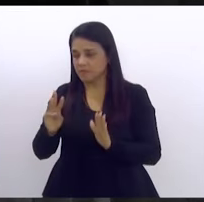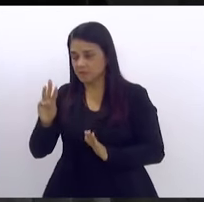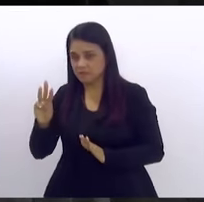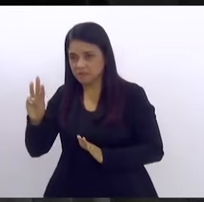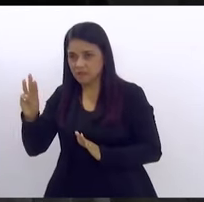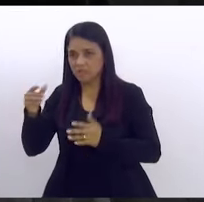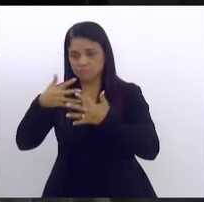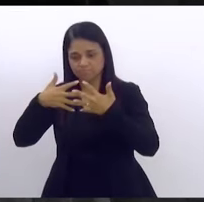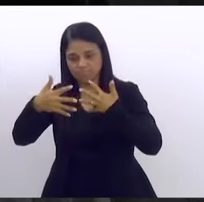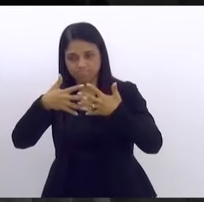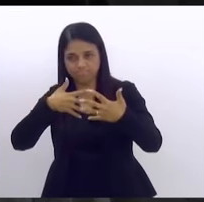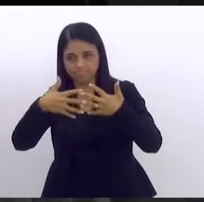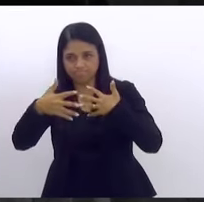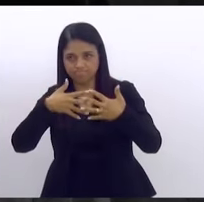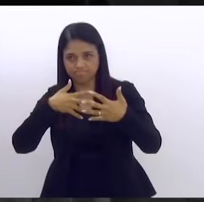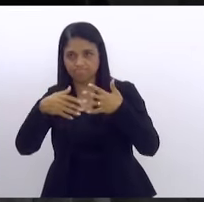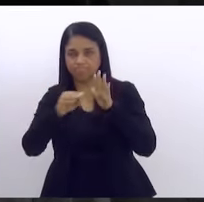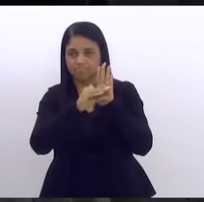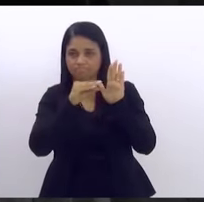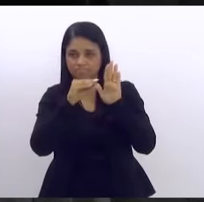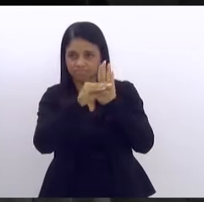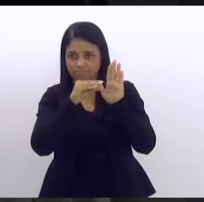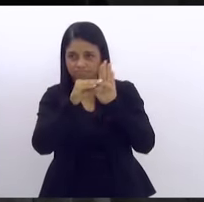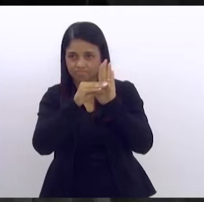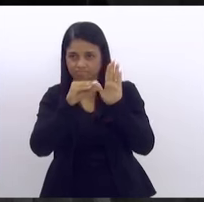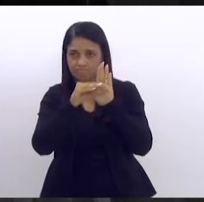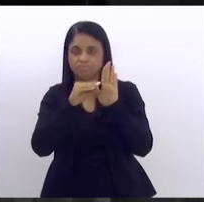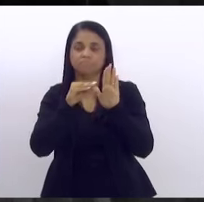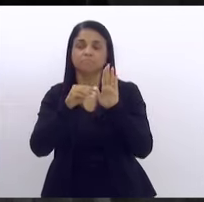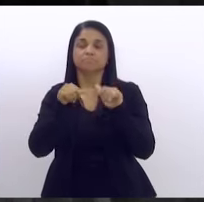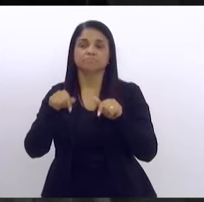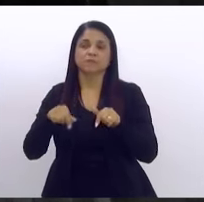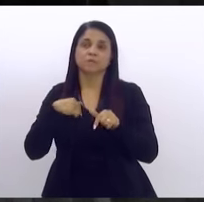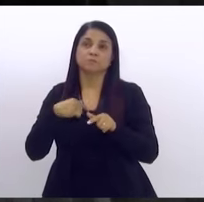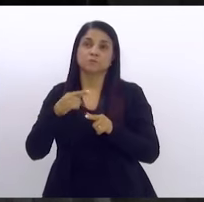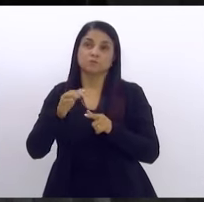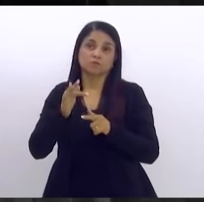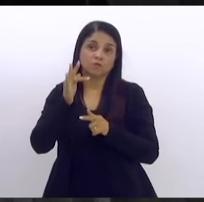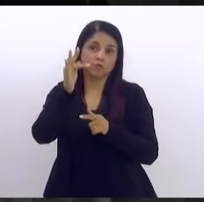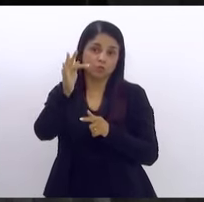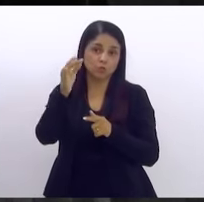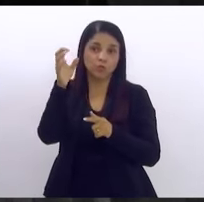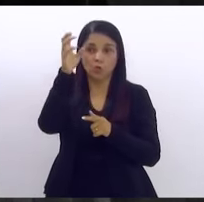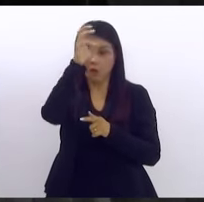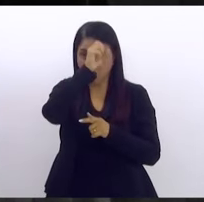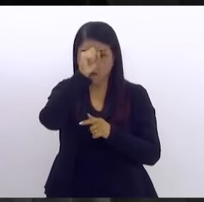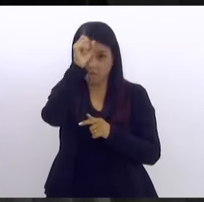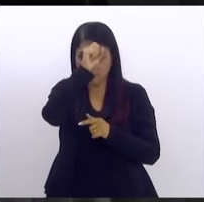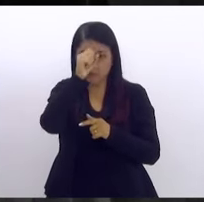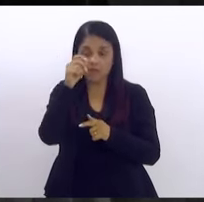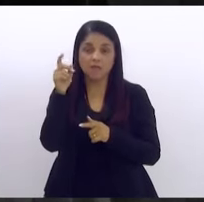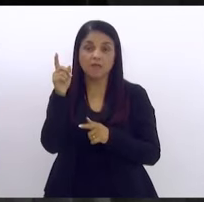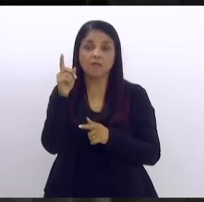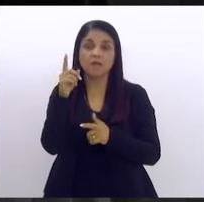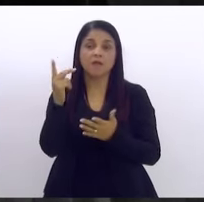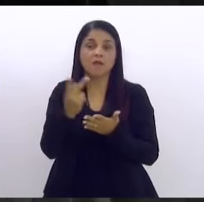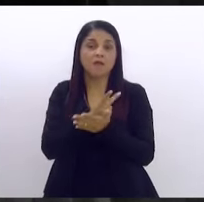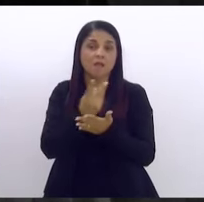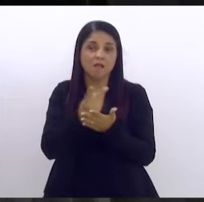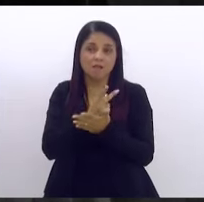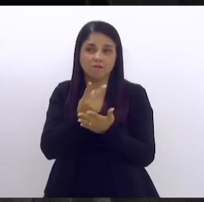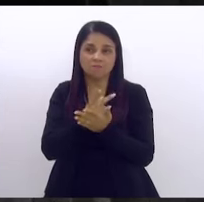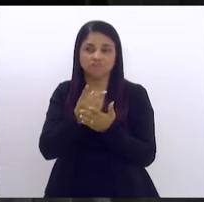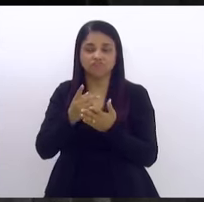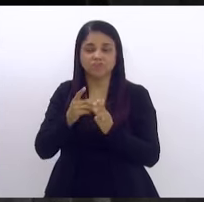presidente, para que a gente não fique sujeito, eu tenho certeza que isso não vai acontecer aqui no Estado, mas a gente precisa aprender com os erros lá. Aquele negócio de ficar